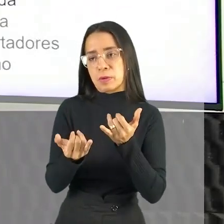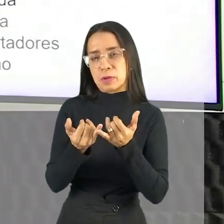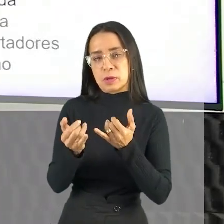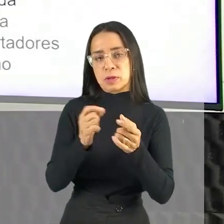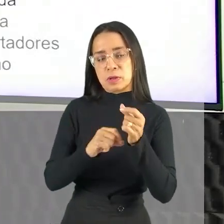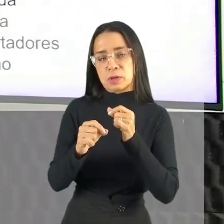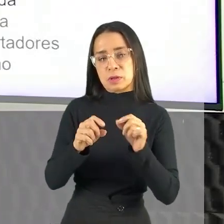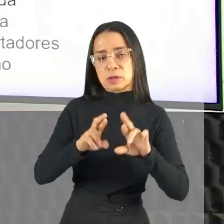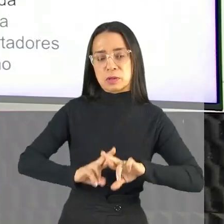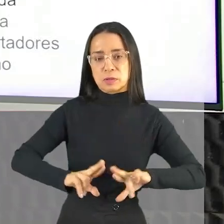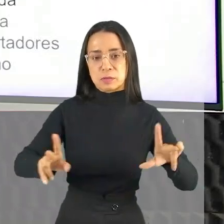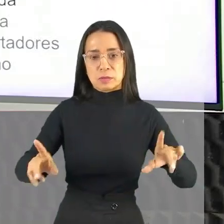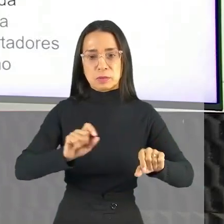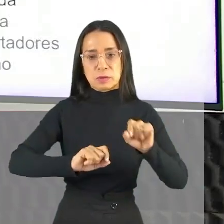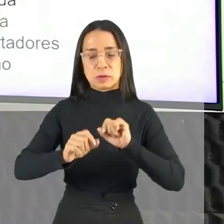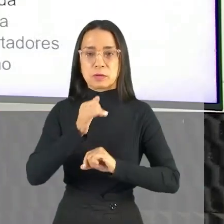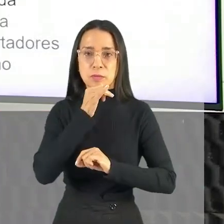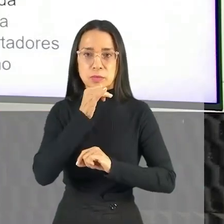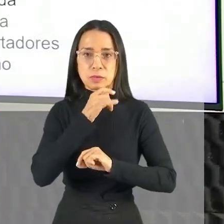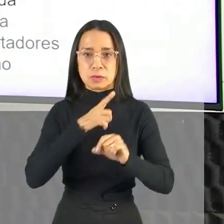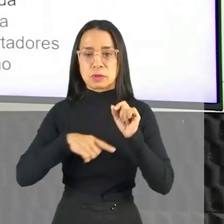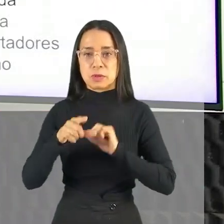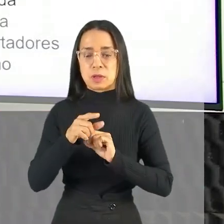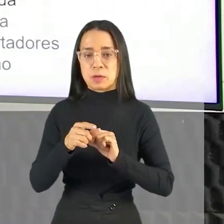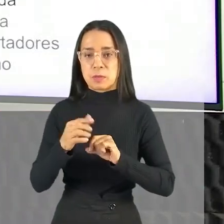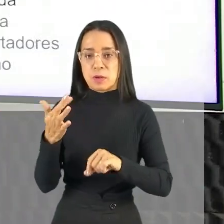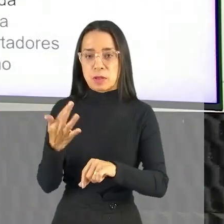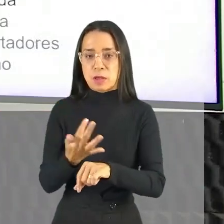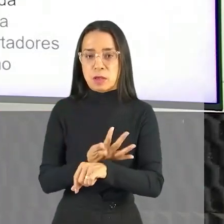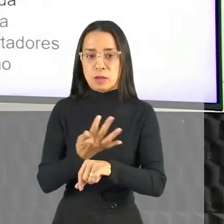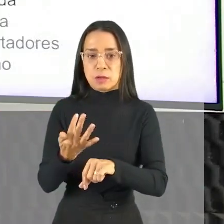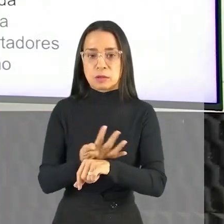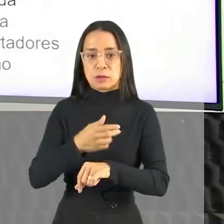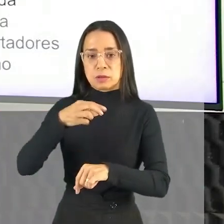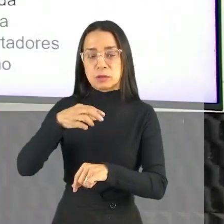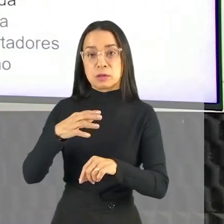malária apresentada por pessoas portadoras de anemia falciforme.